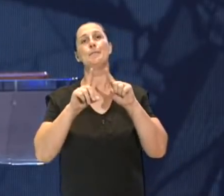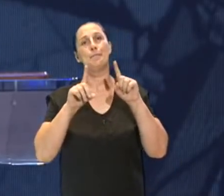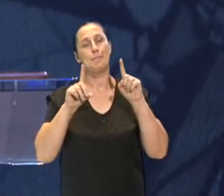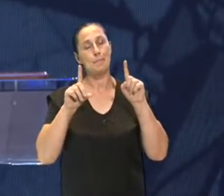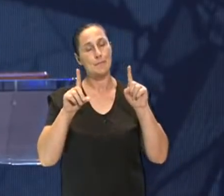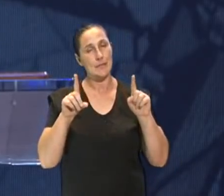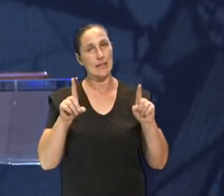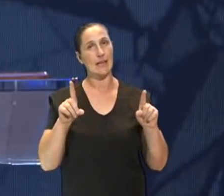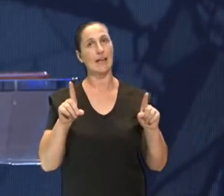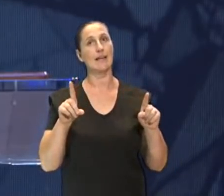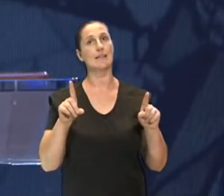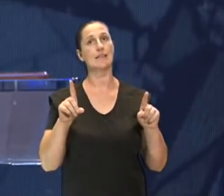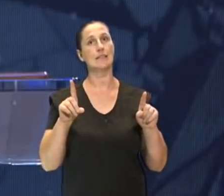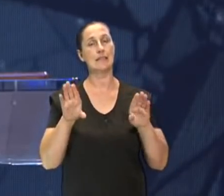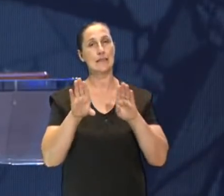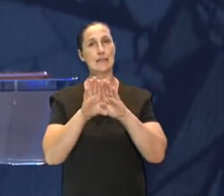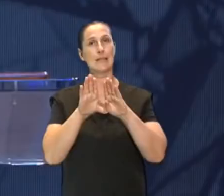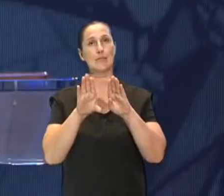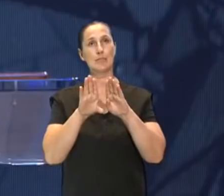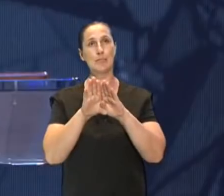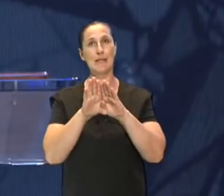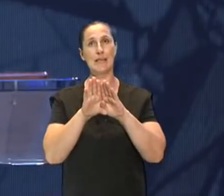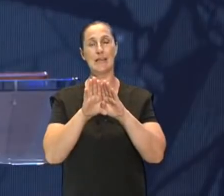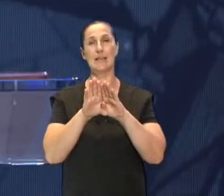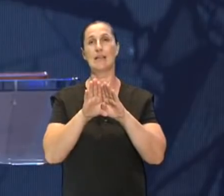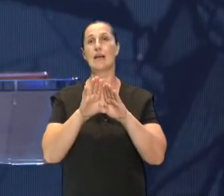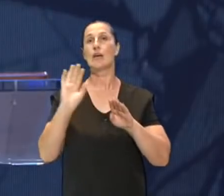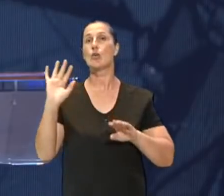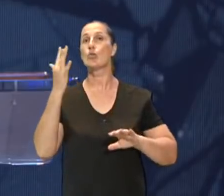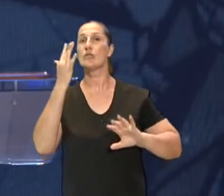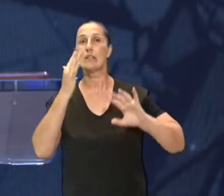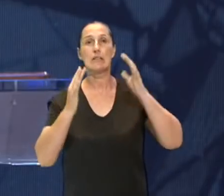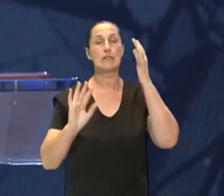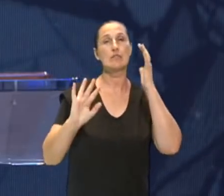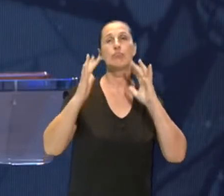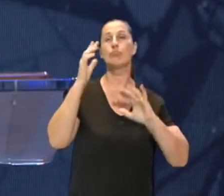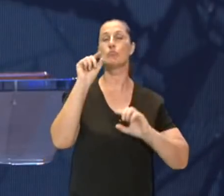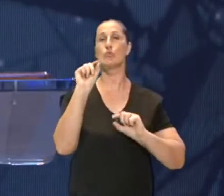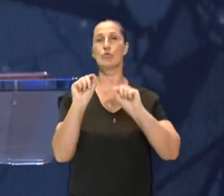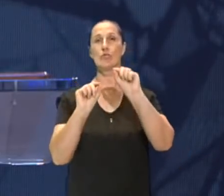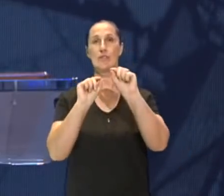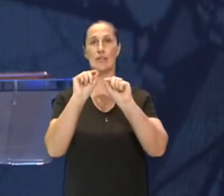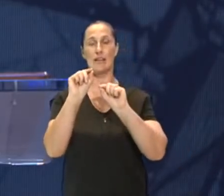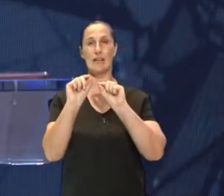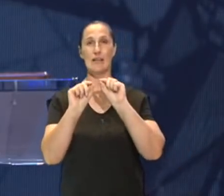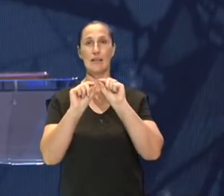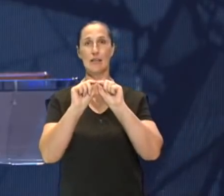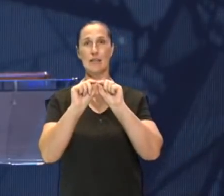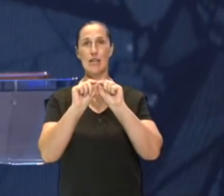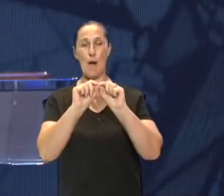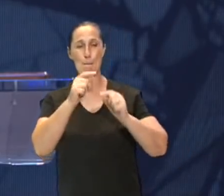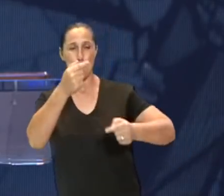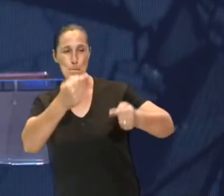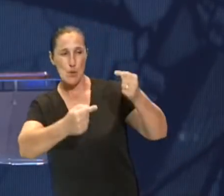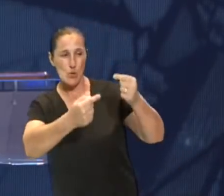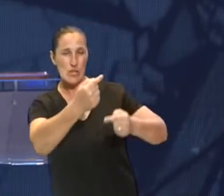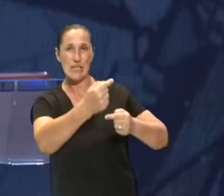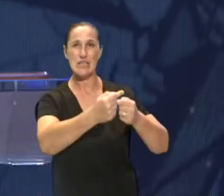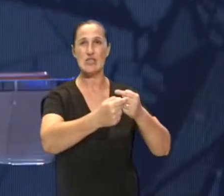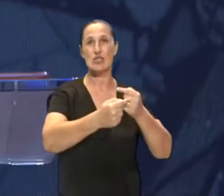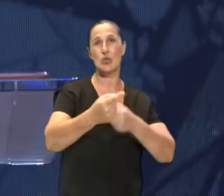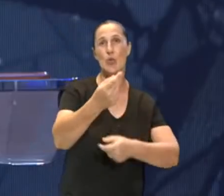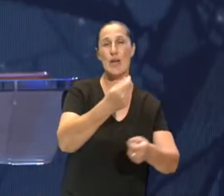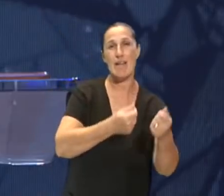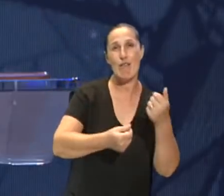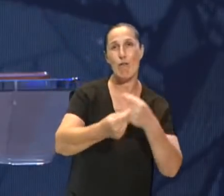mas estava acontecendo no meio de tudo isso, aquele cenário político,